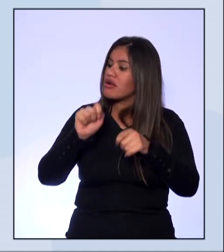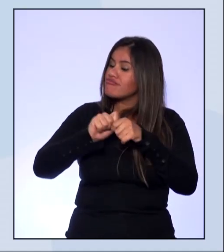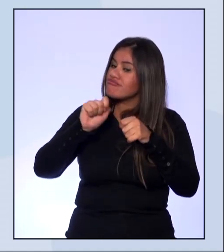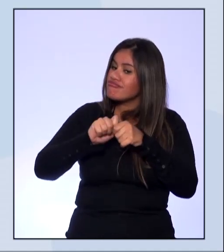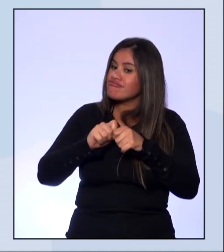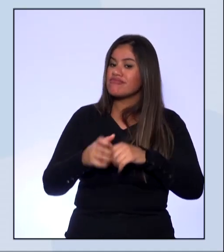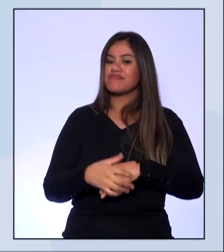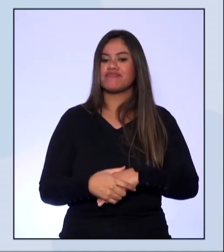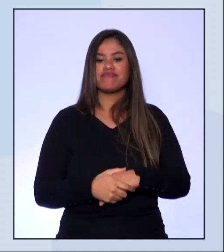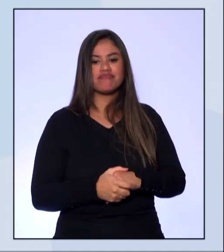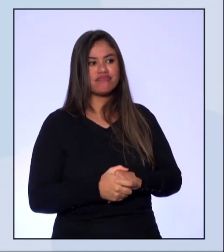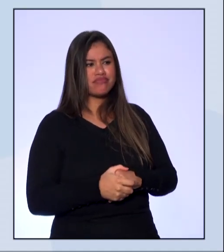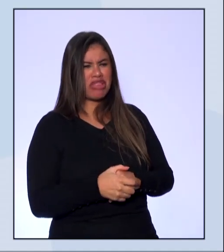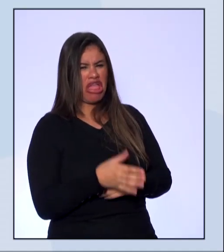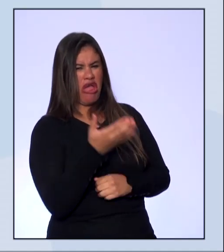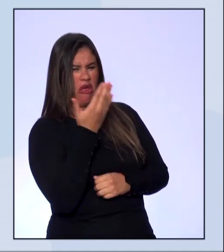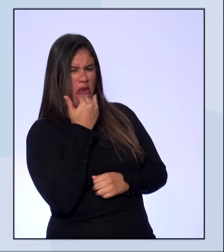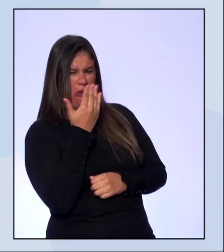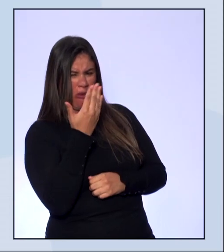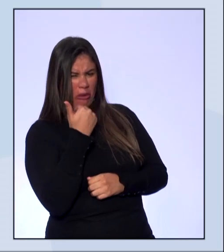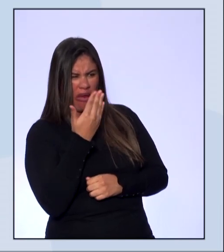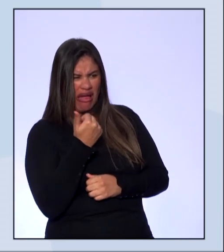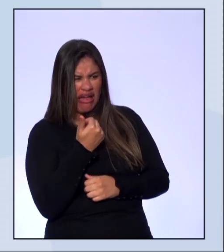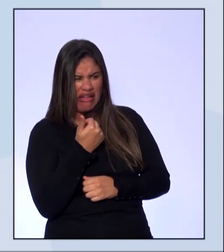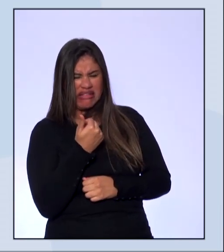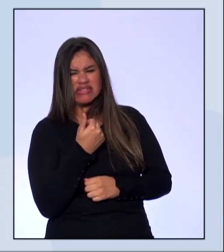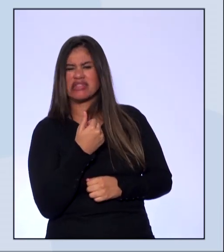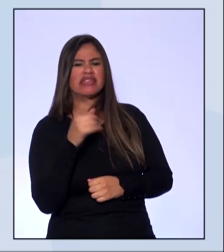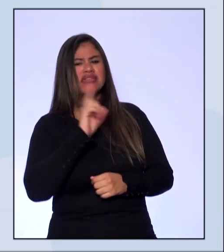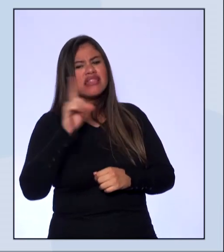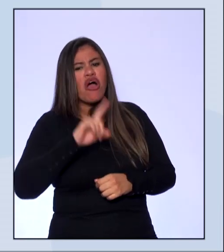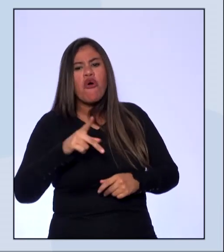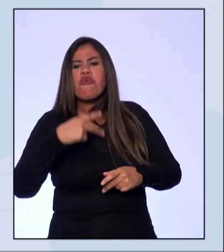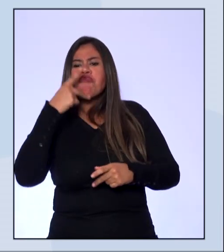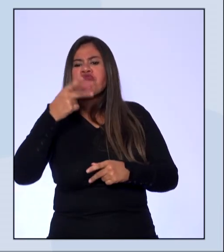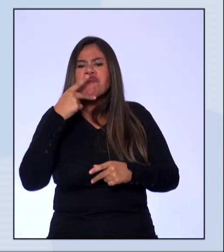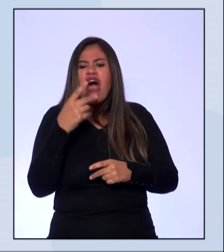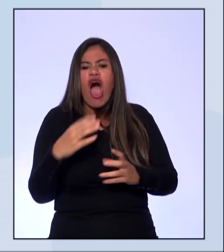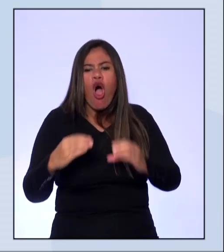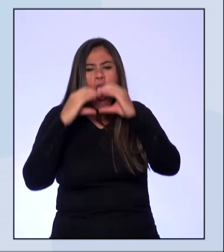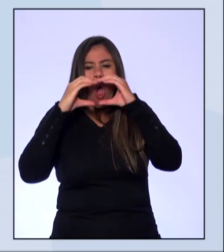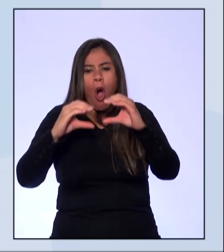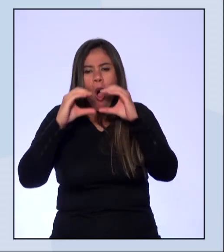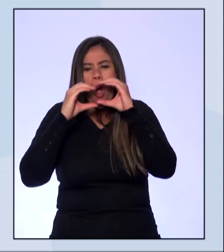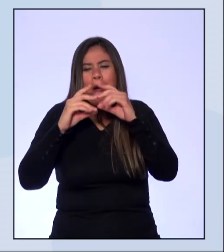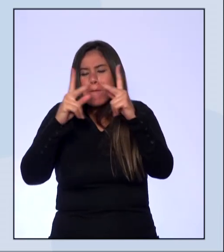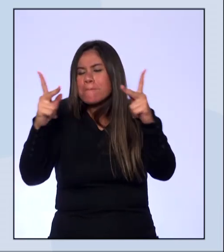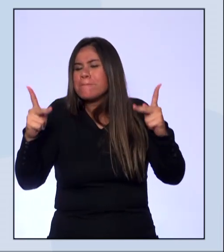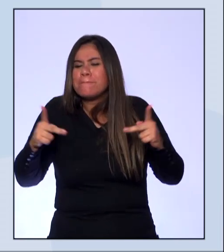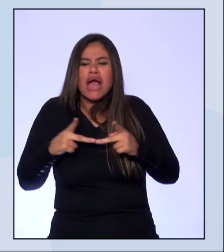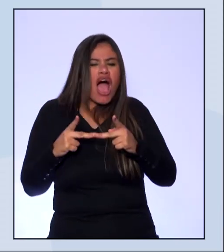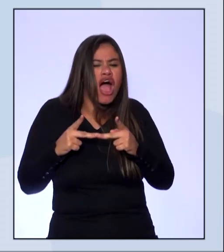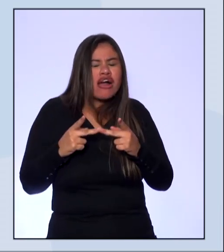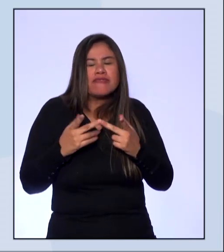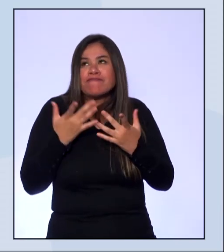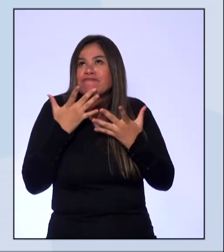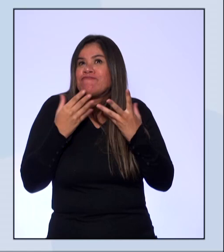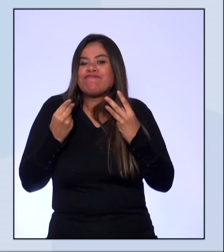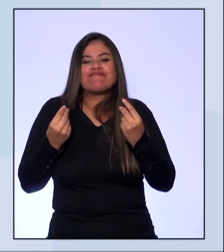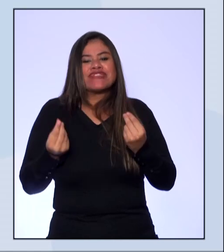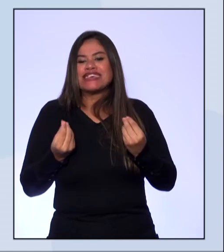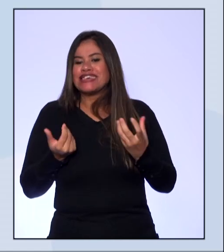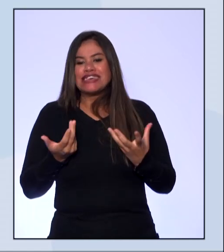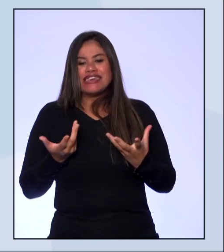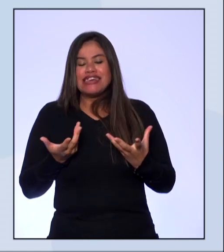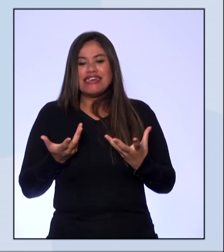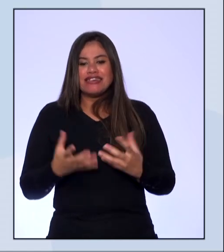almoço? Comida? Fala sério, Kai. Eu tô falando de lanche, pizza, algo do tipo. Sei